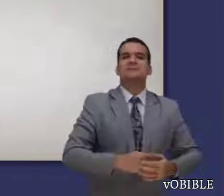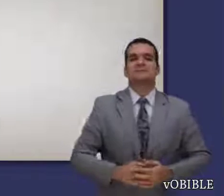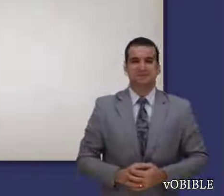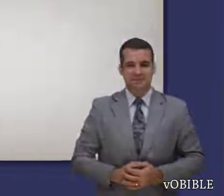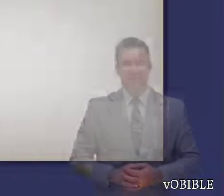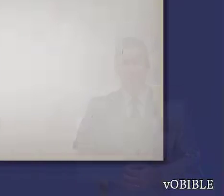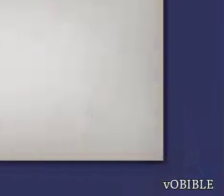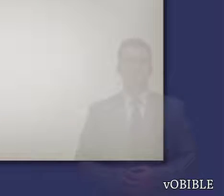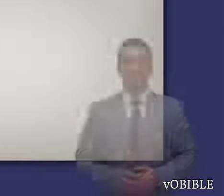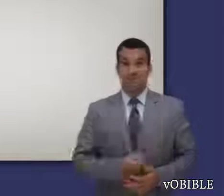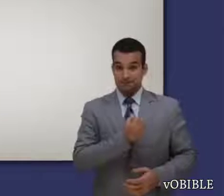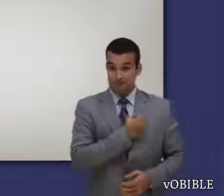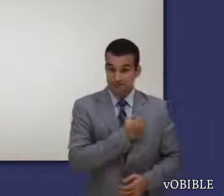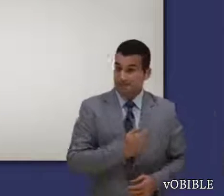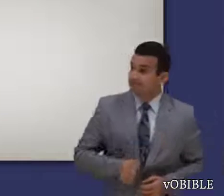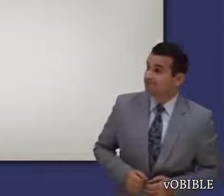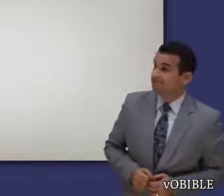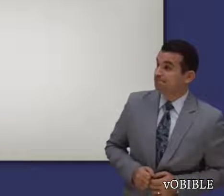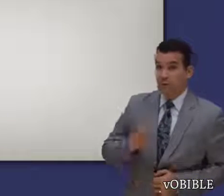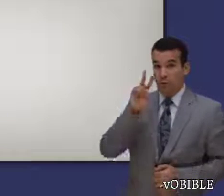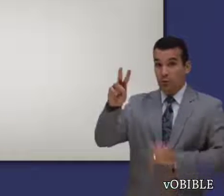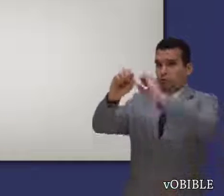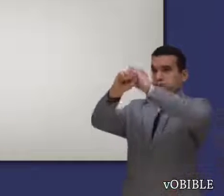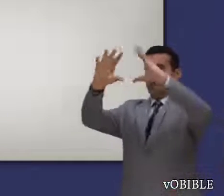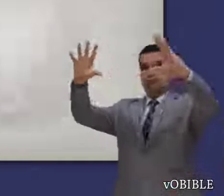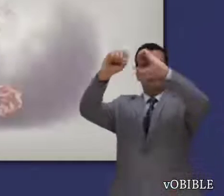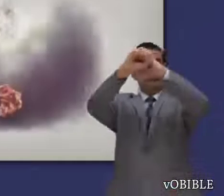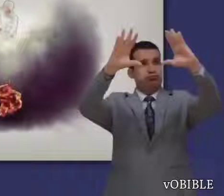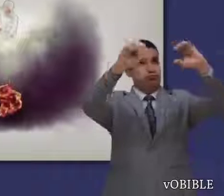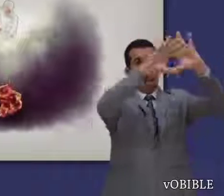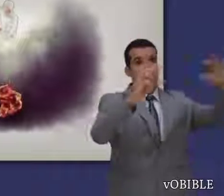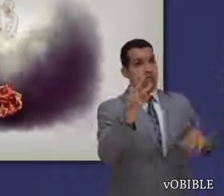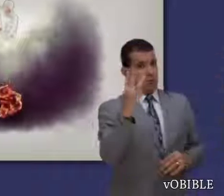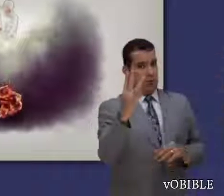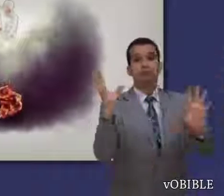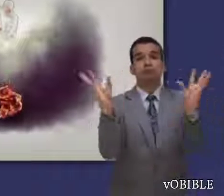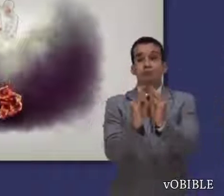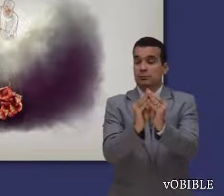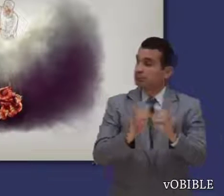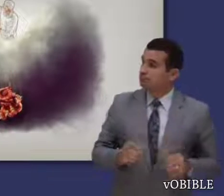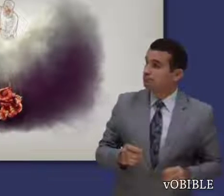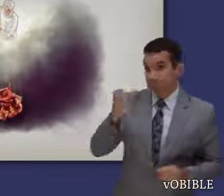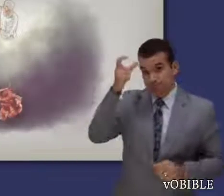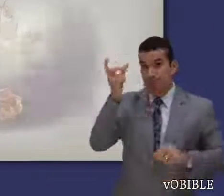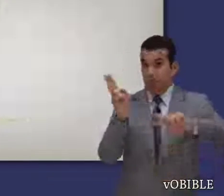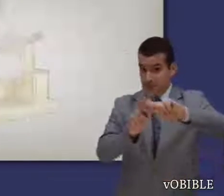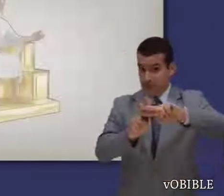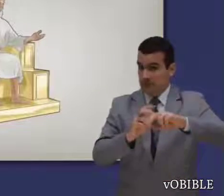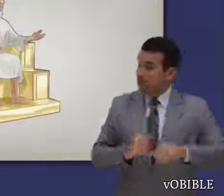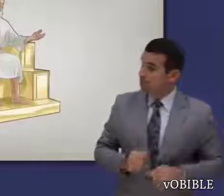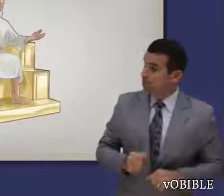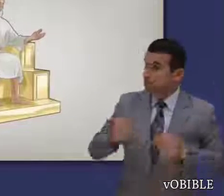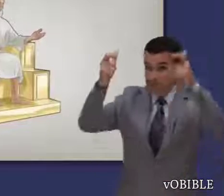As 3 últimas visões estão nos capítulos 20 a 22 e falam da prisão de Satanás no abismo,